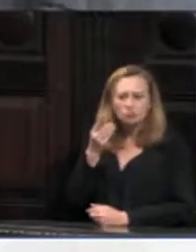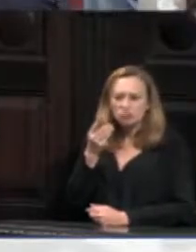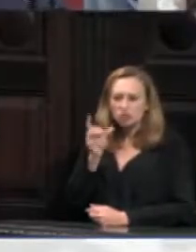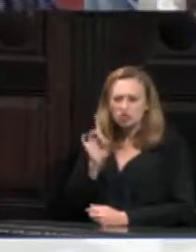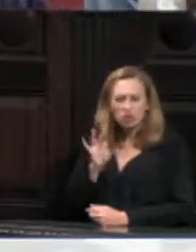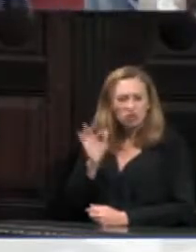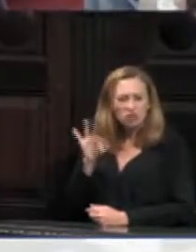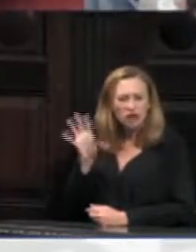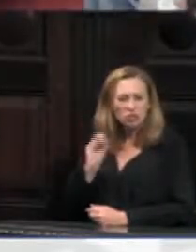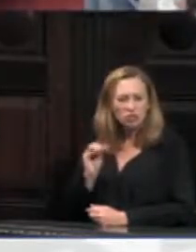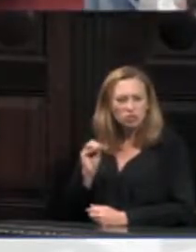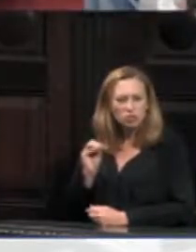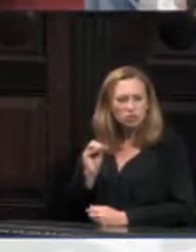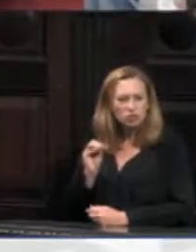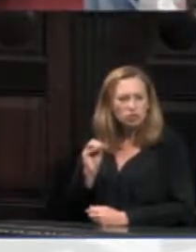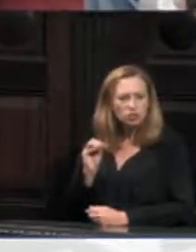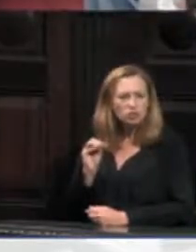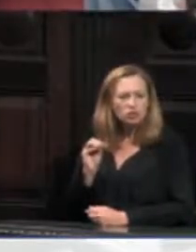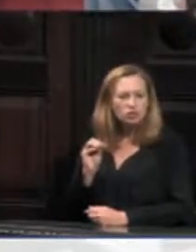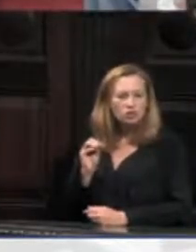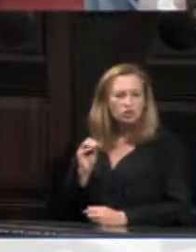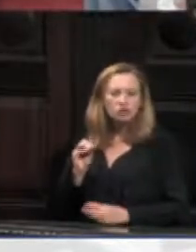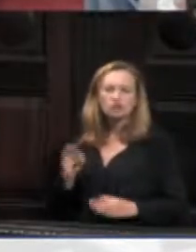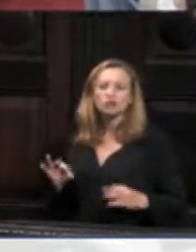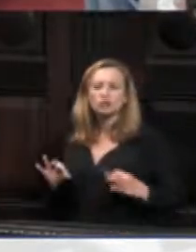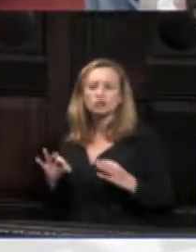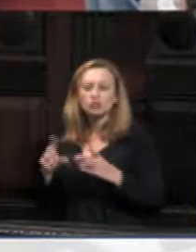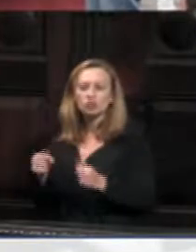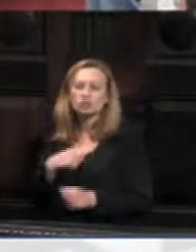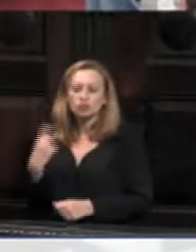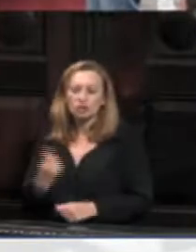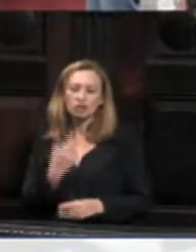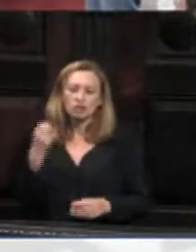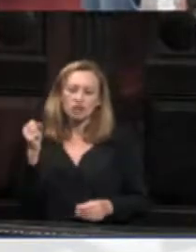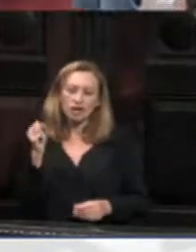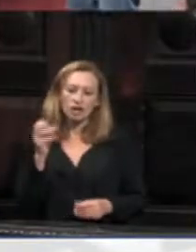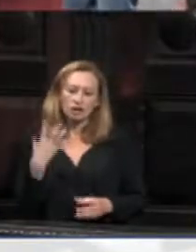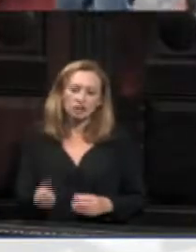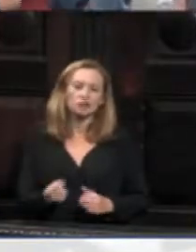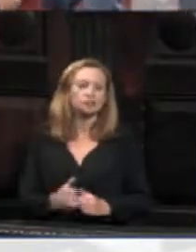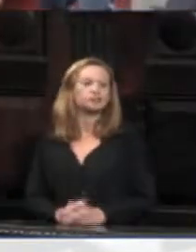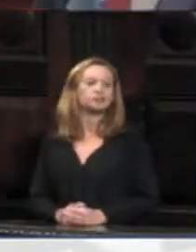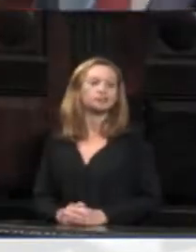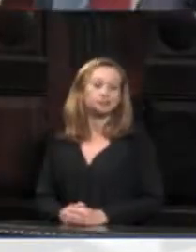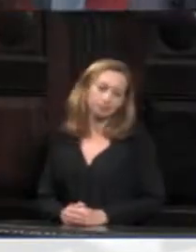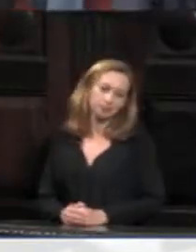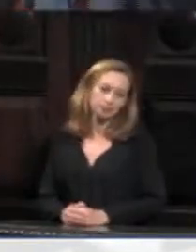Silva. A bancada toda apoia. Votamos sim. Parabéns.